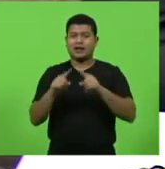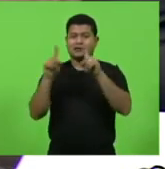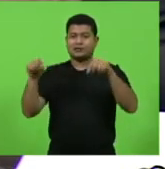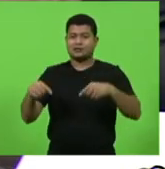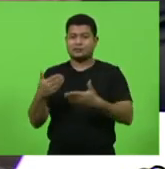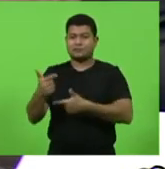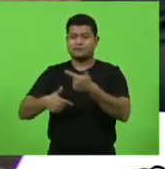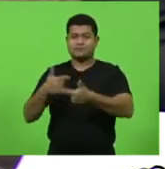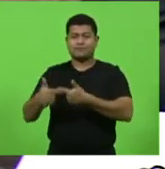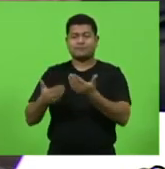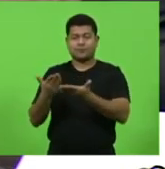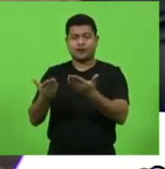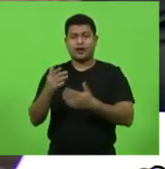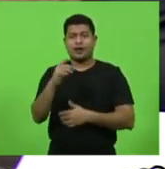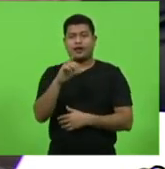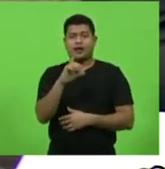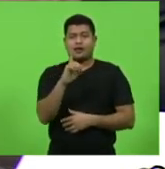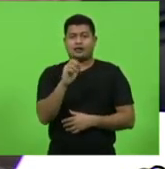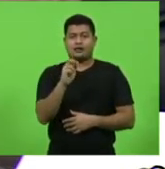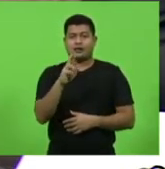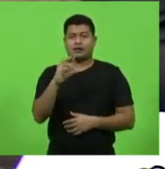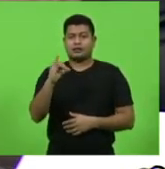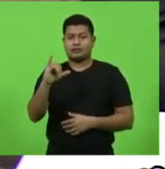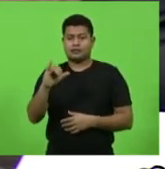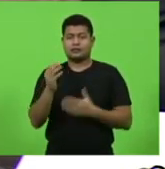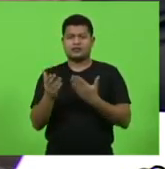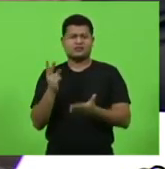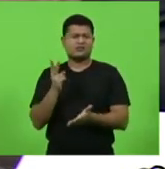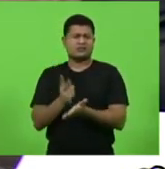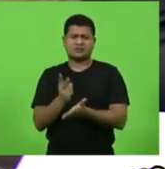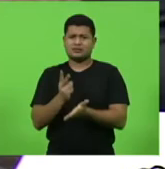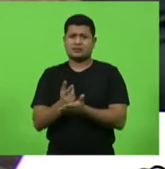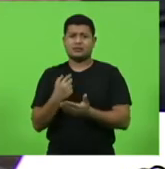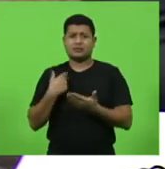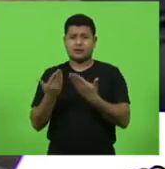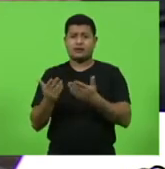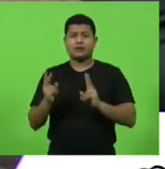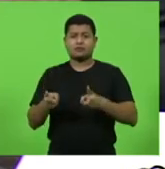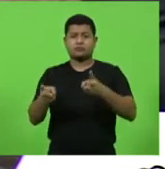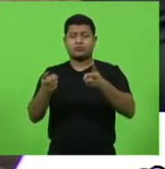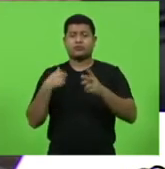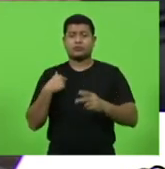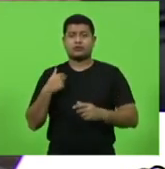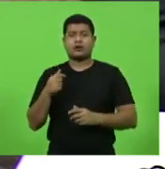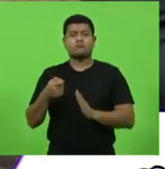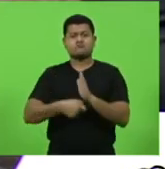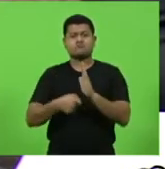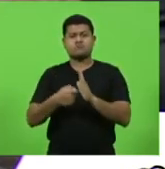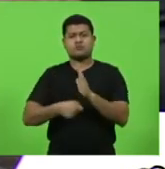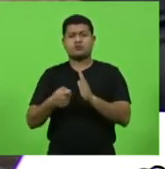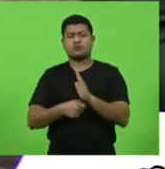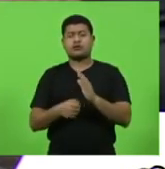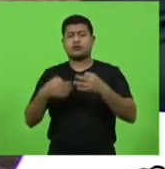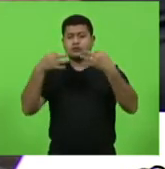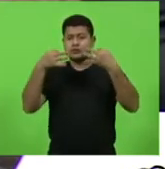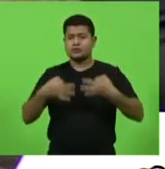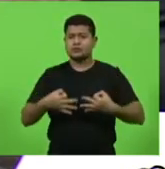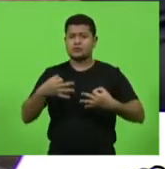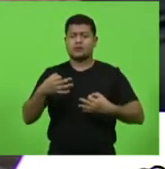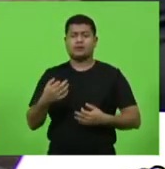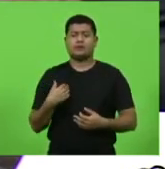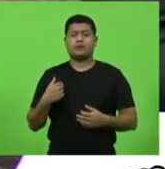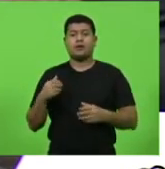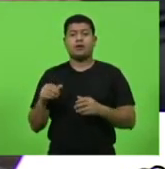Blatt, mas tenho certeza que ela vai continuar também, onde estiver, sempre lutando pela justiça e no combate à